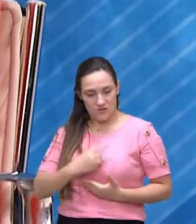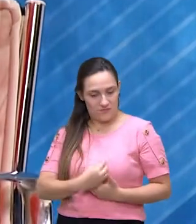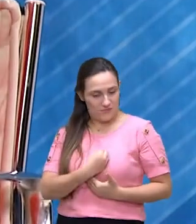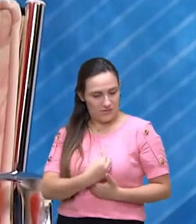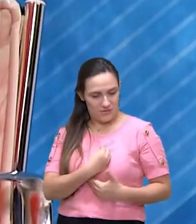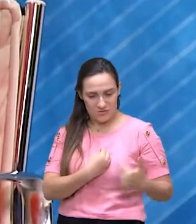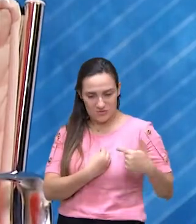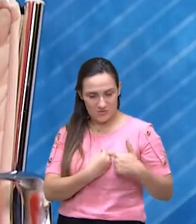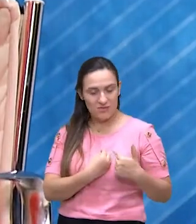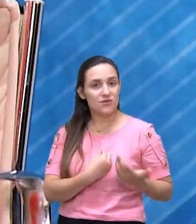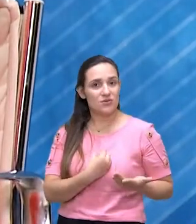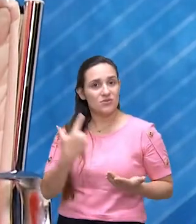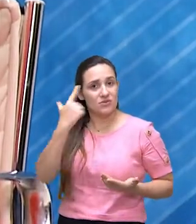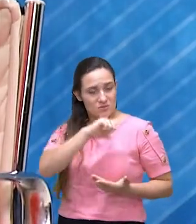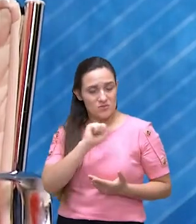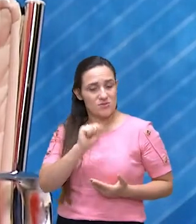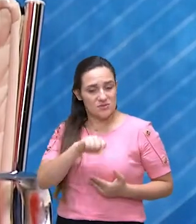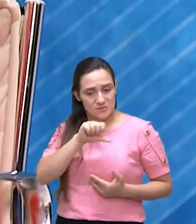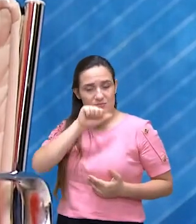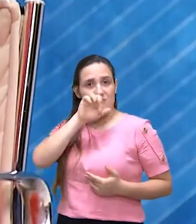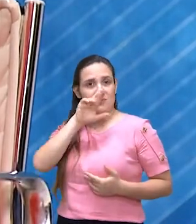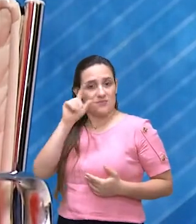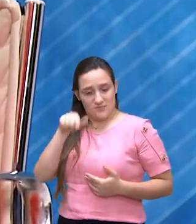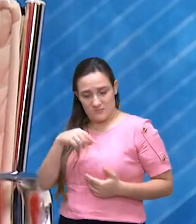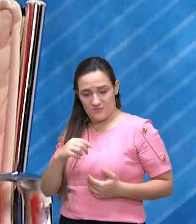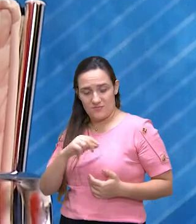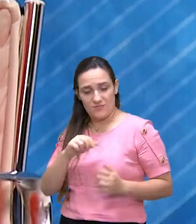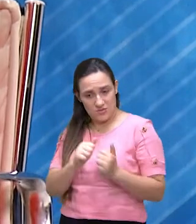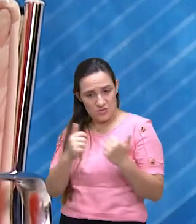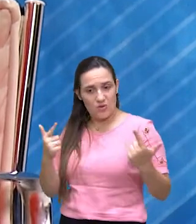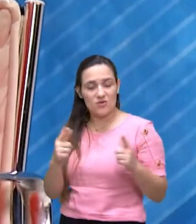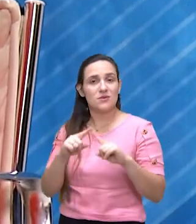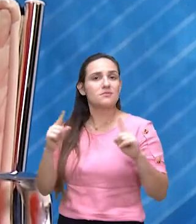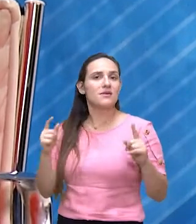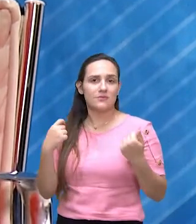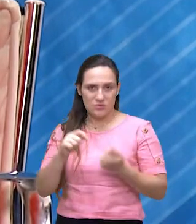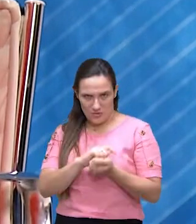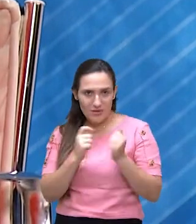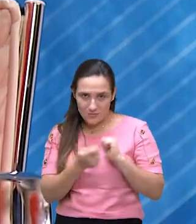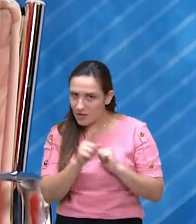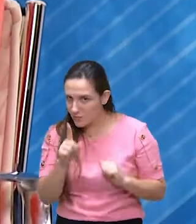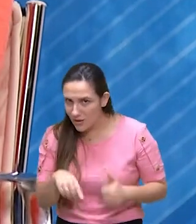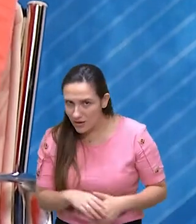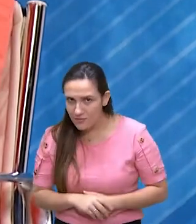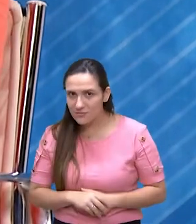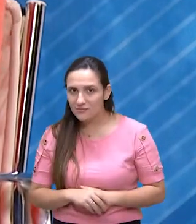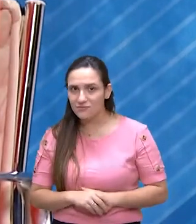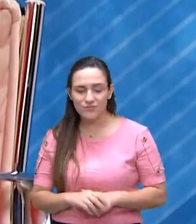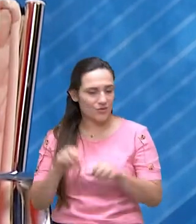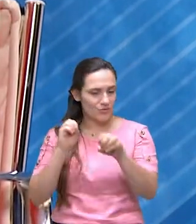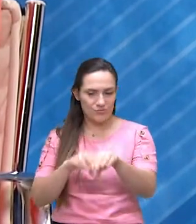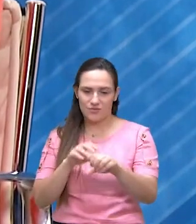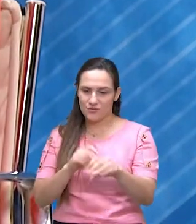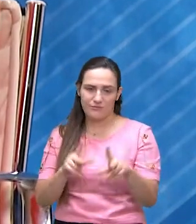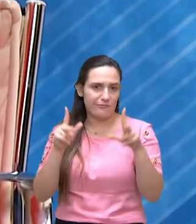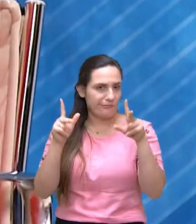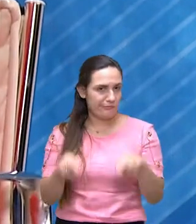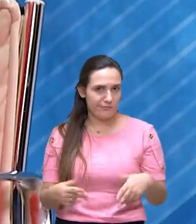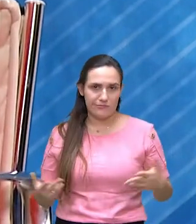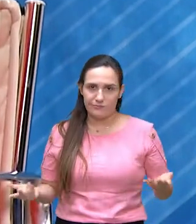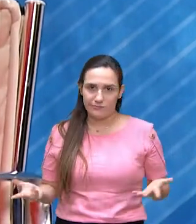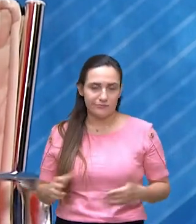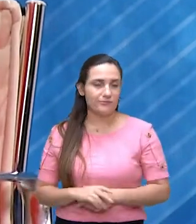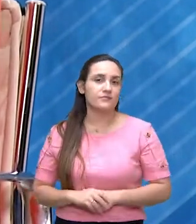hoje nós estamos aqui estamos vivo né estamos vivos Somos privilegiados por estar aqui e tivemos que usar adaptar na